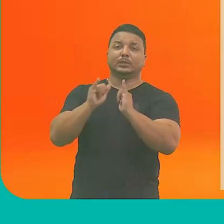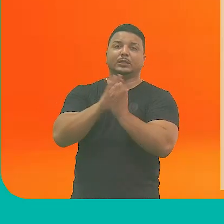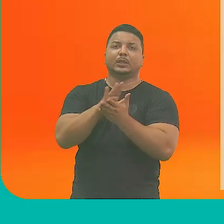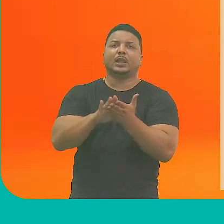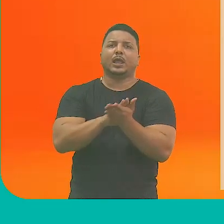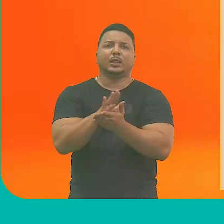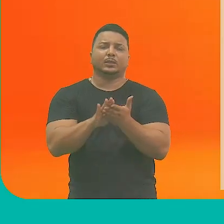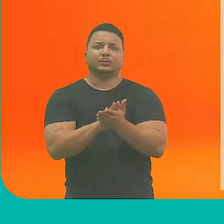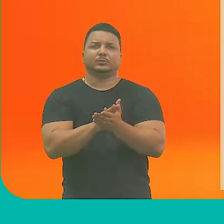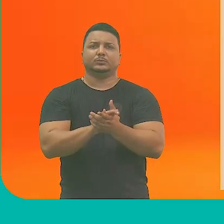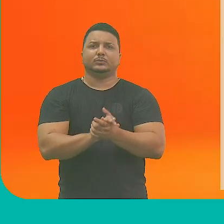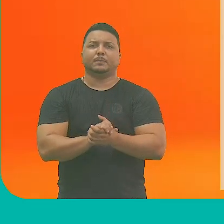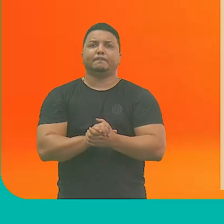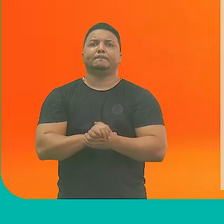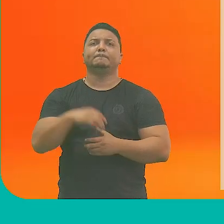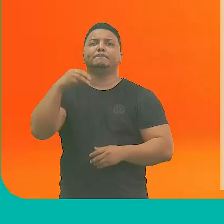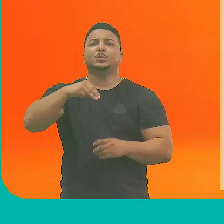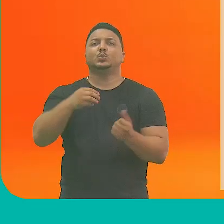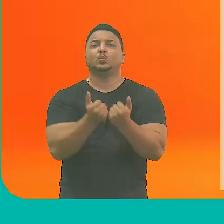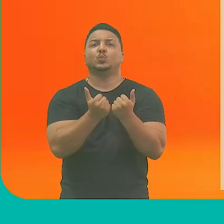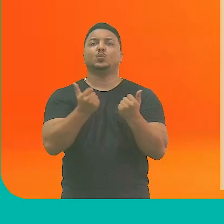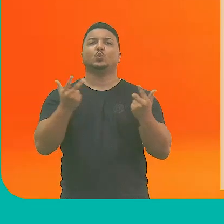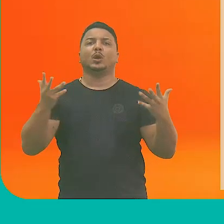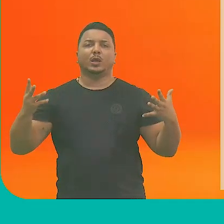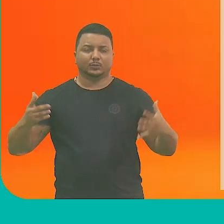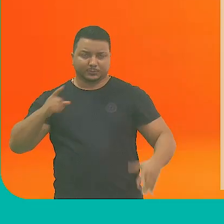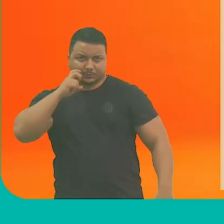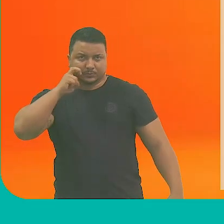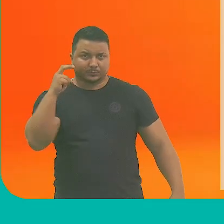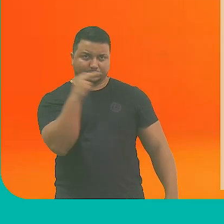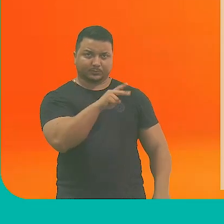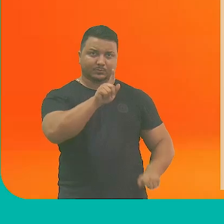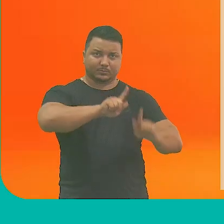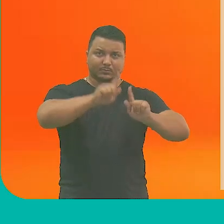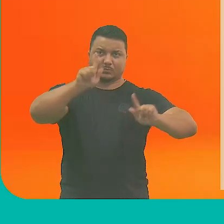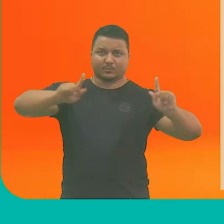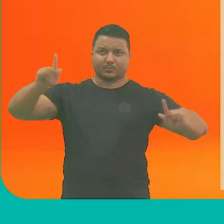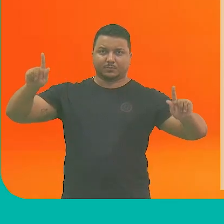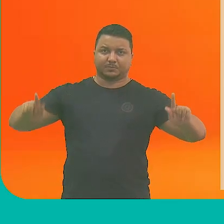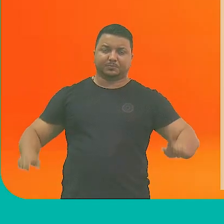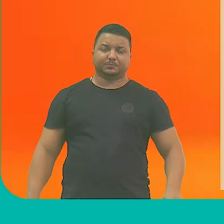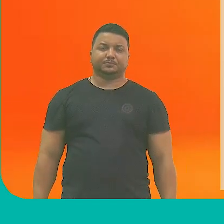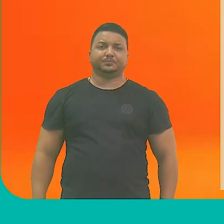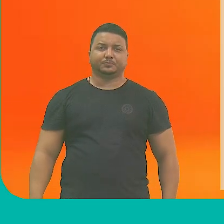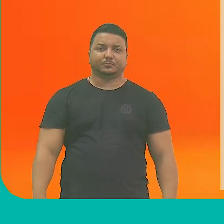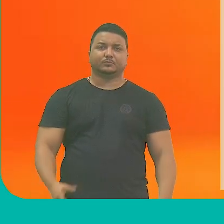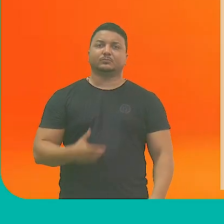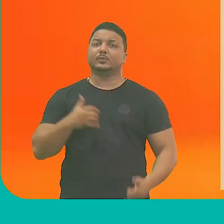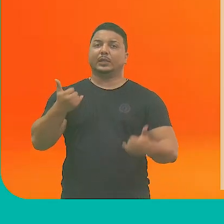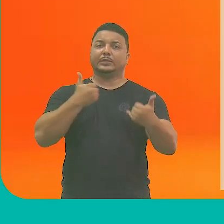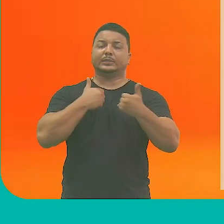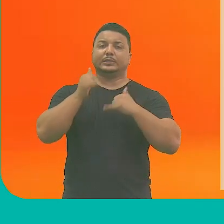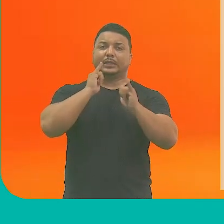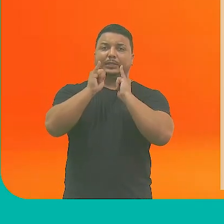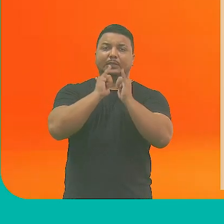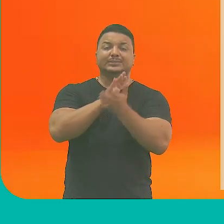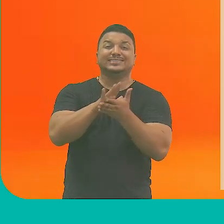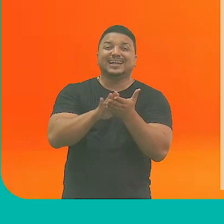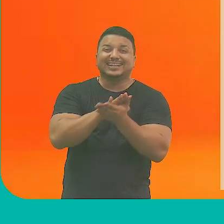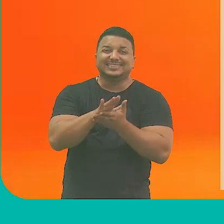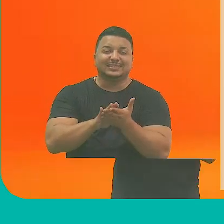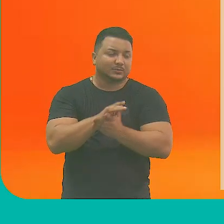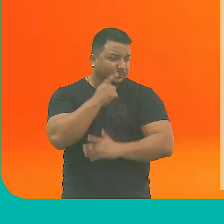quer saber? Durante quantos minutos essa pessoa ficou sem sinal de